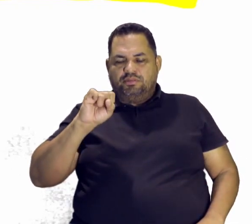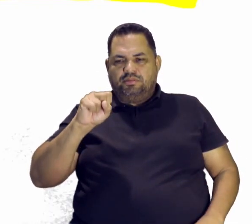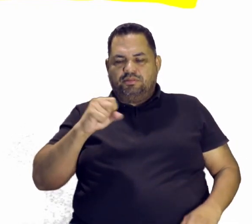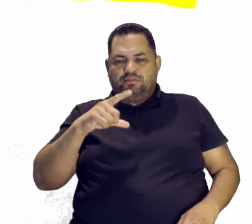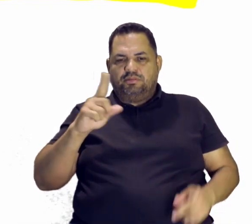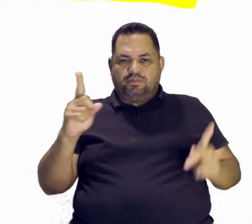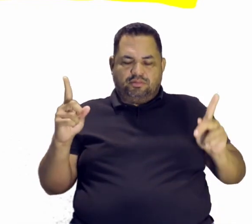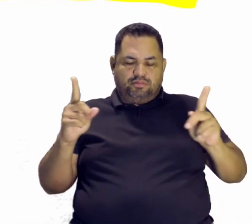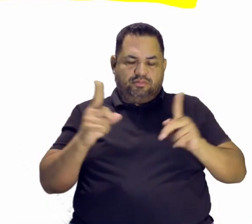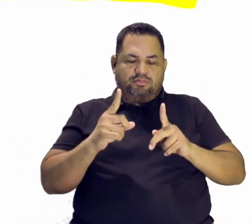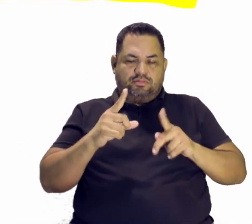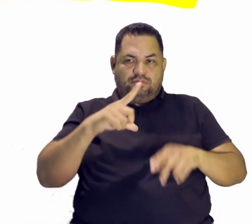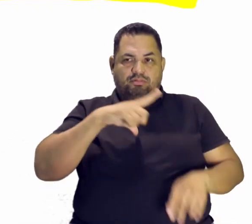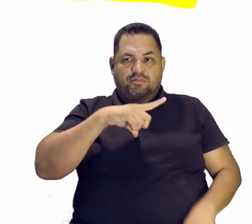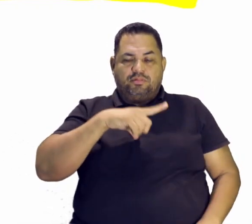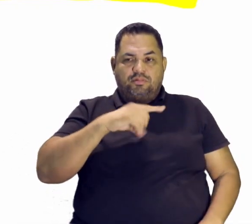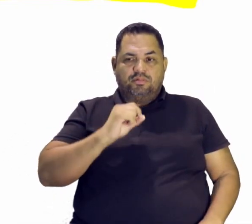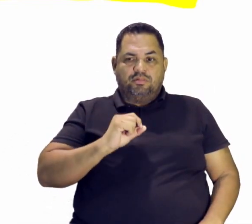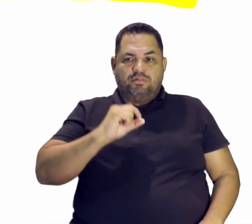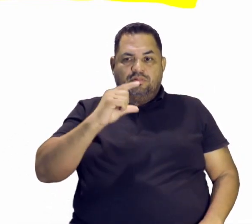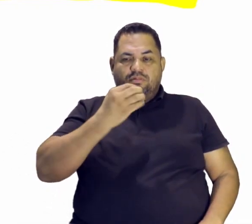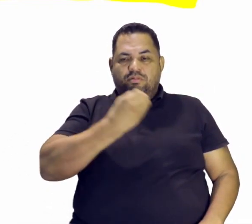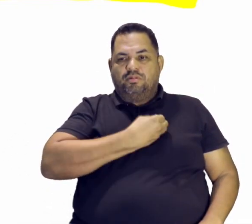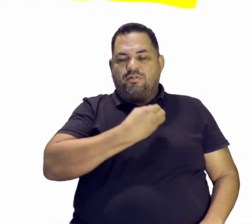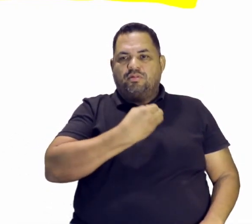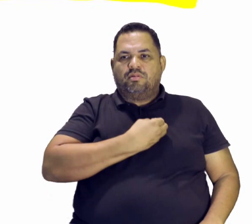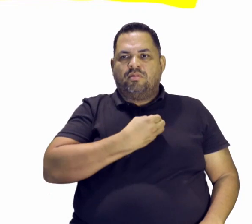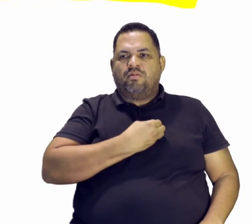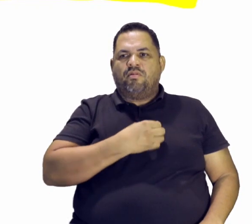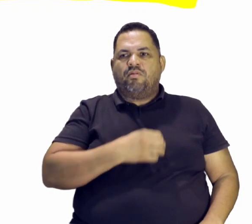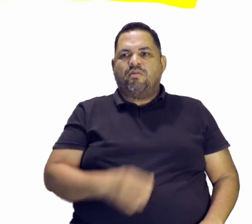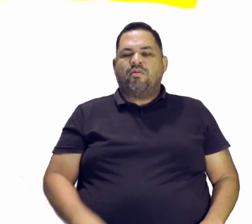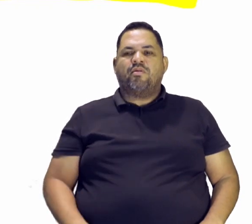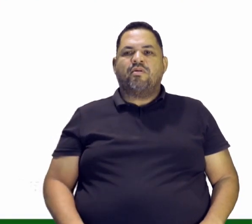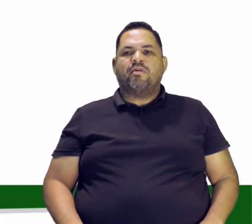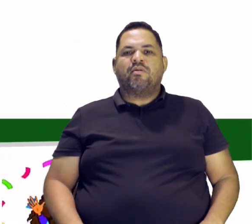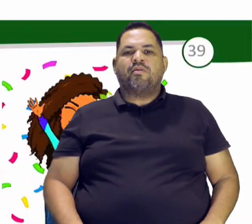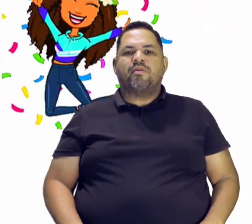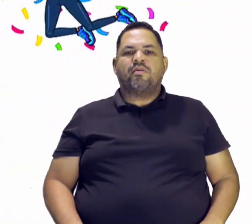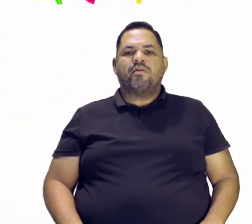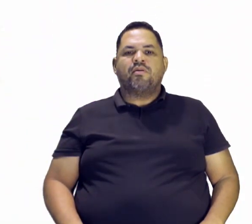diminuição, mas eu tenho um aumento o número, né, da quantidade. E aí eu venho